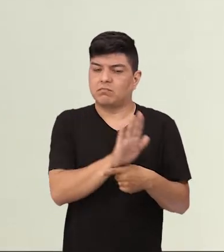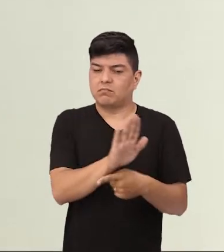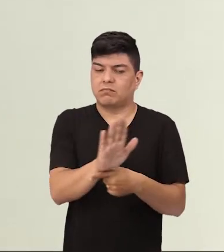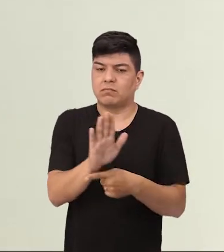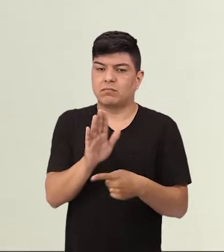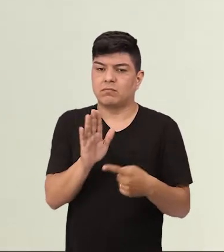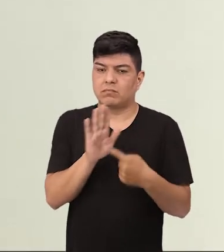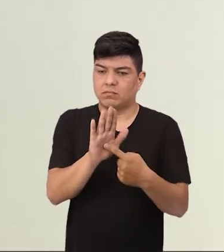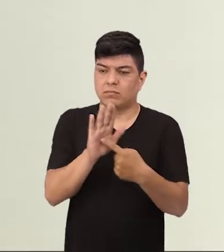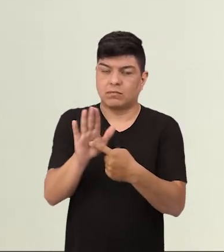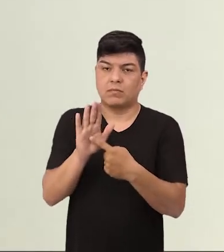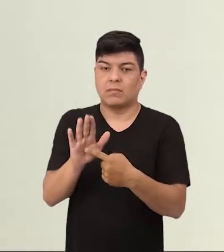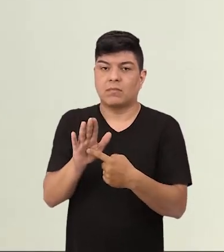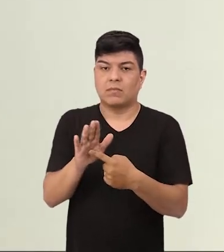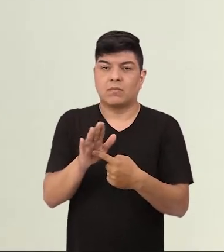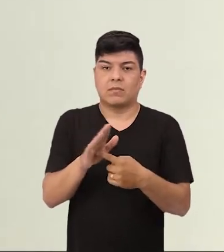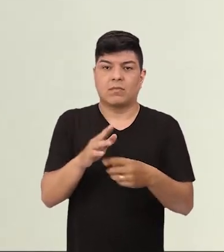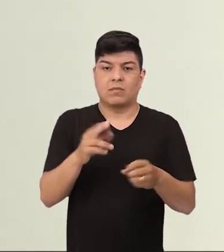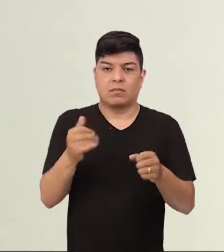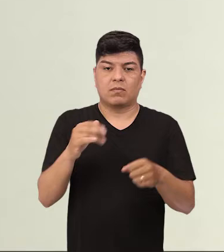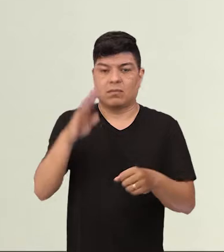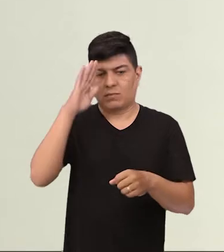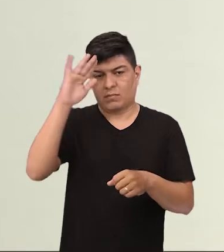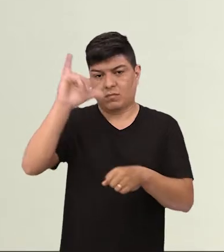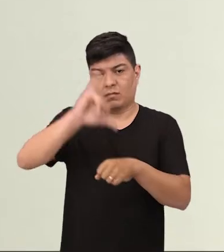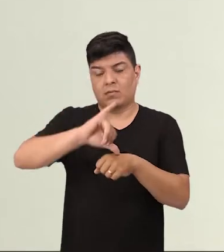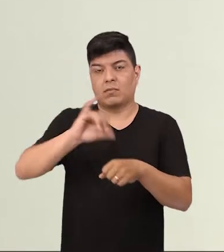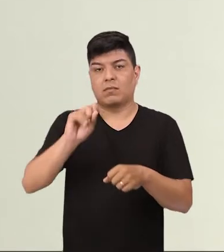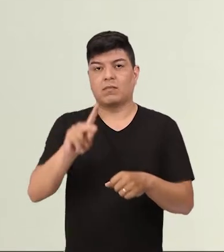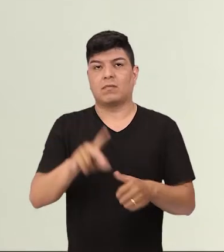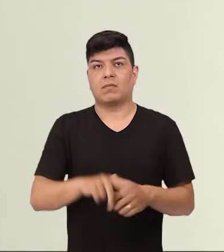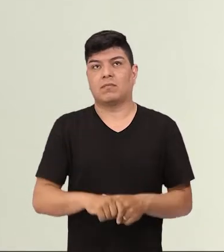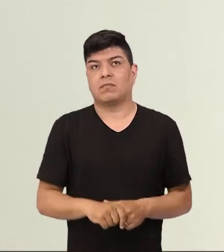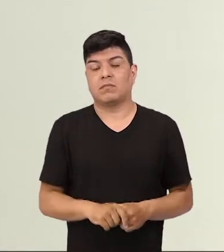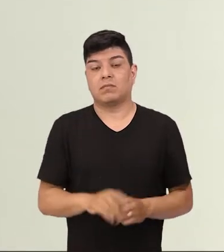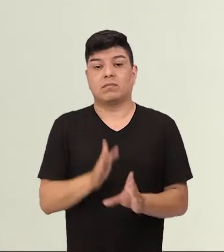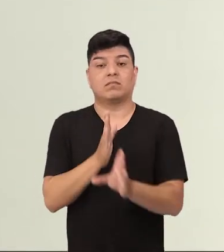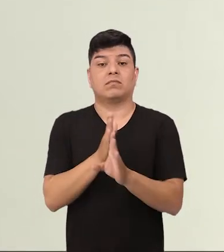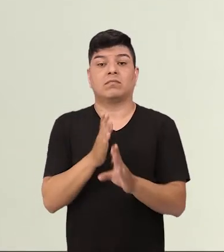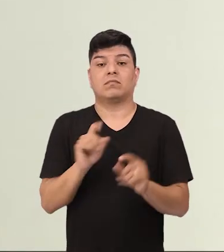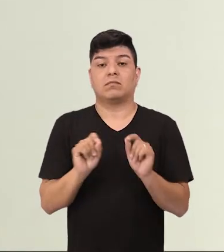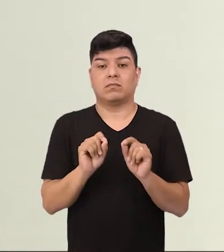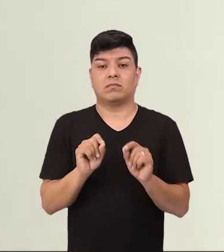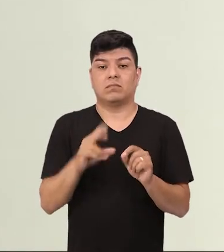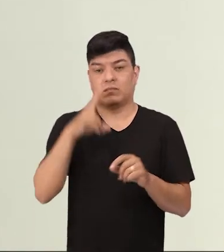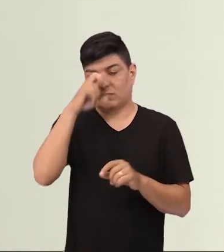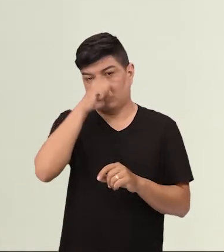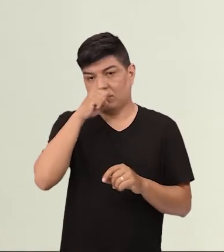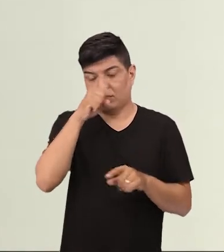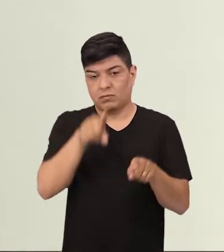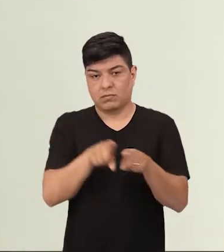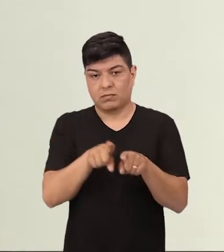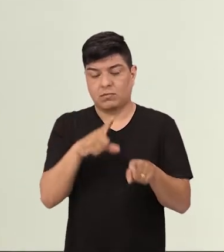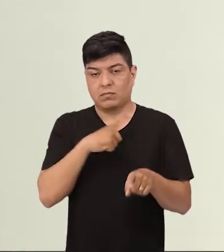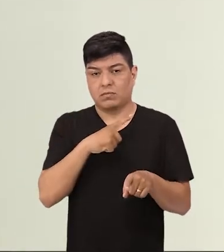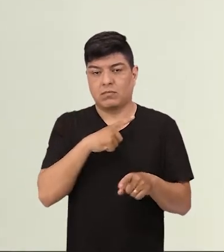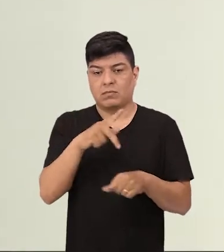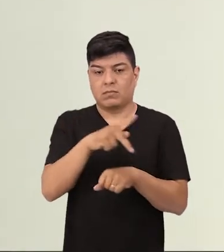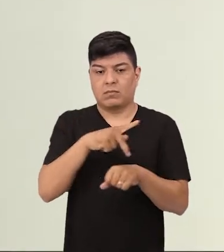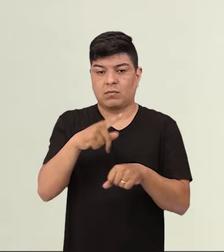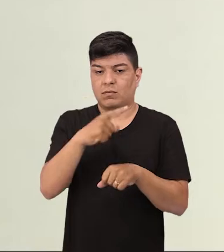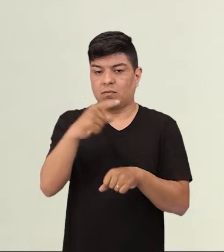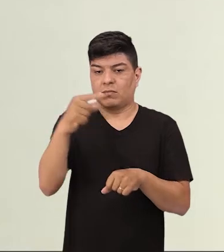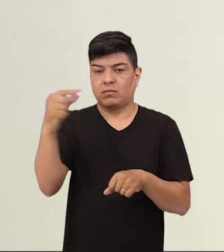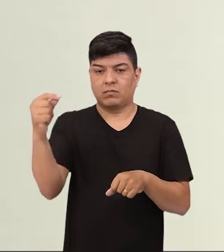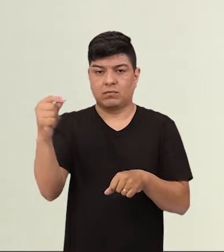oferecer, né? Sustentar, então, essa metrópole, tá bom? As razões, pessoal, a centralização do poder, né, foi condição para os países